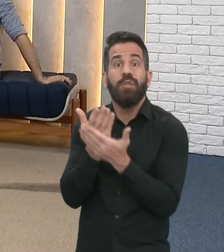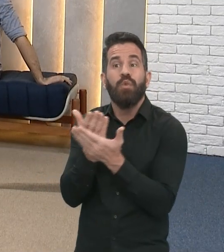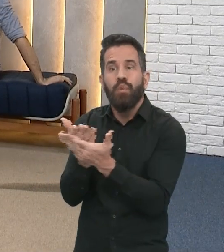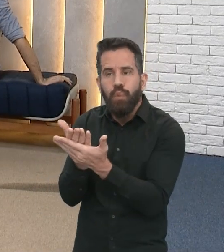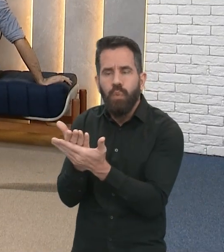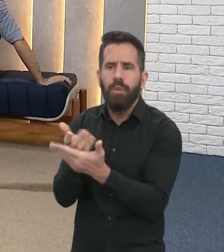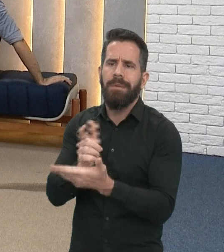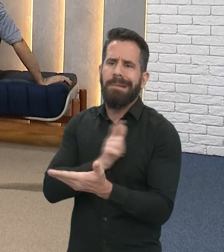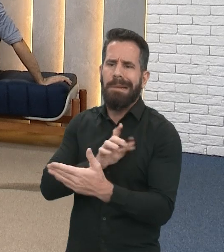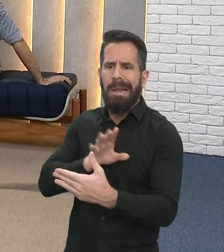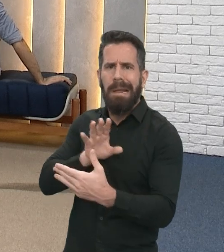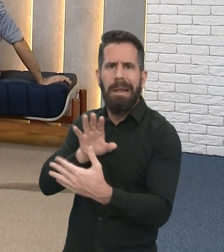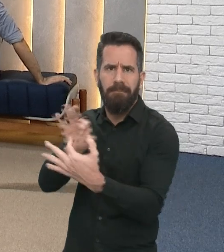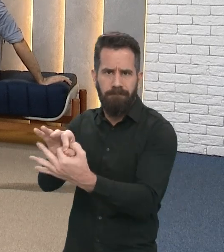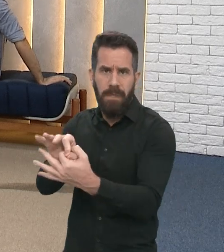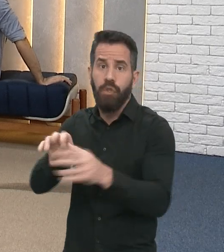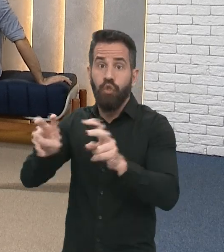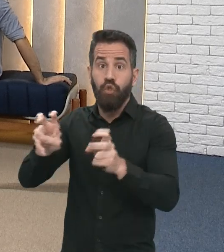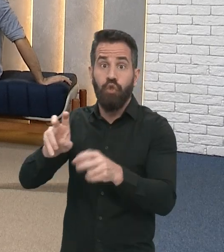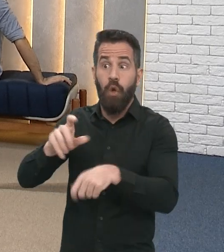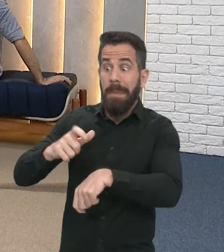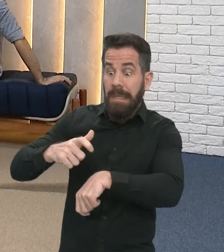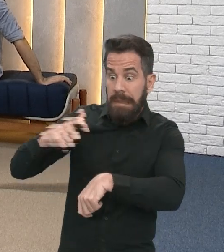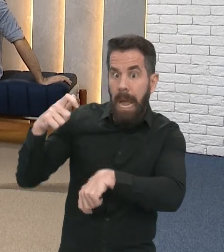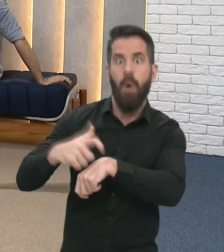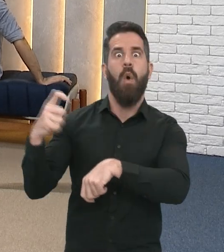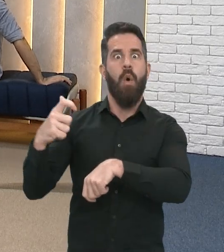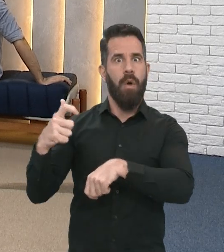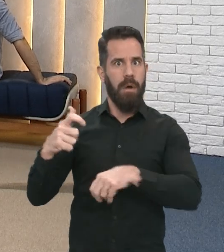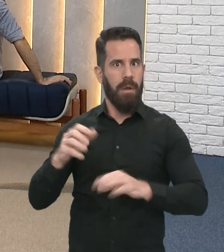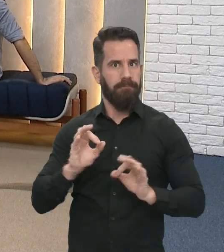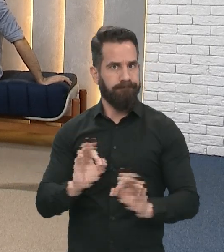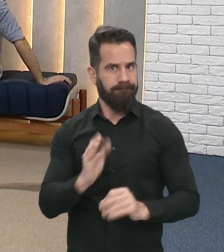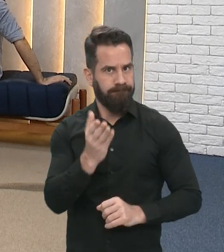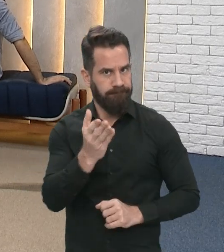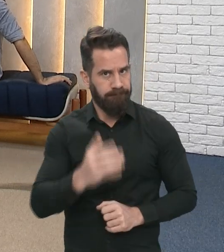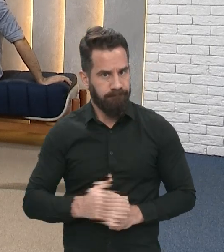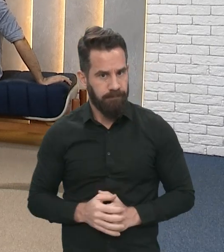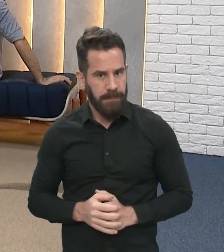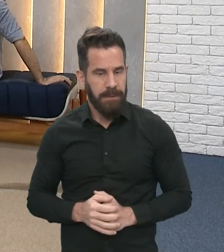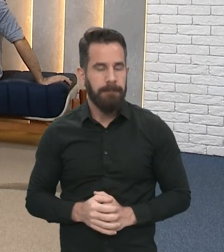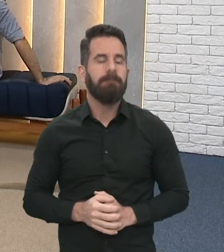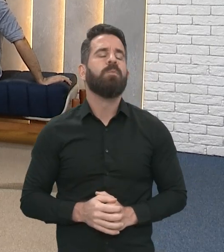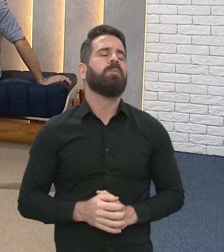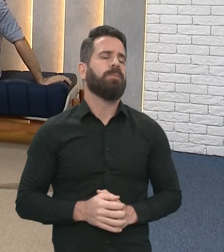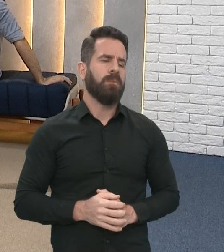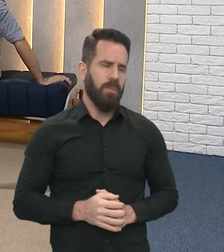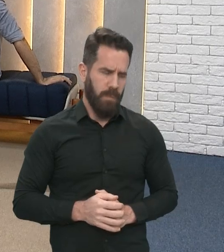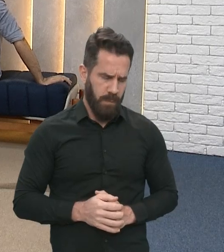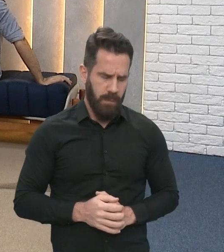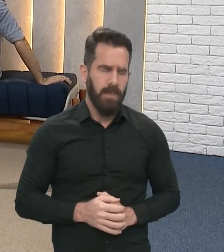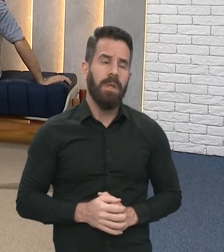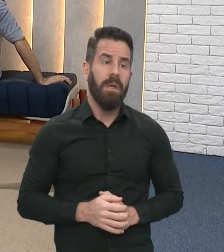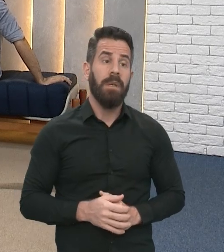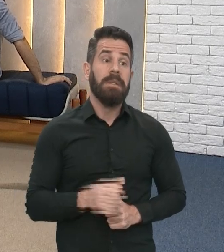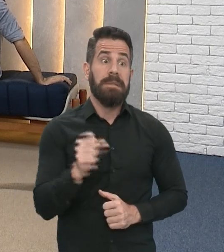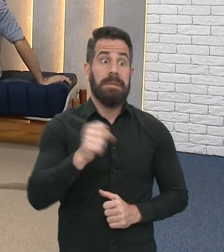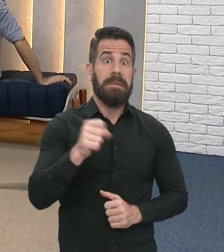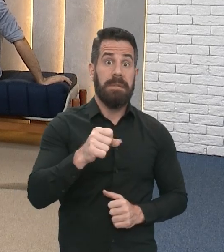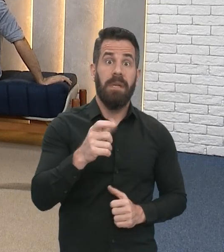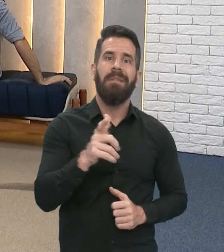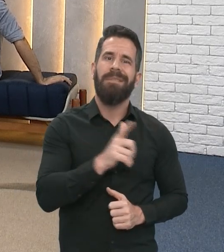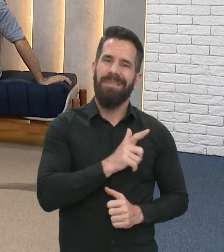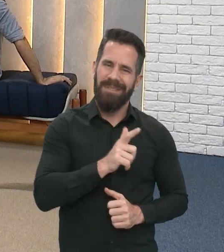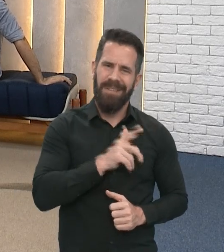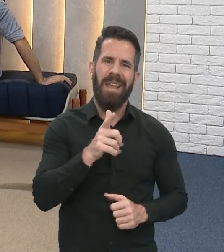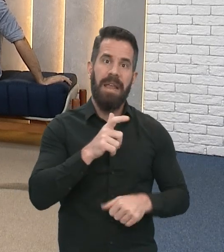essa questão do imediatismo. Seria isso? Isso. E para além do imediatismo, porque a gente entende que